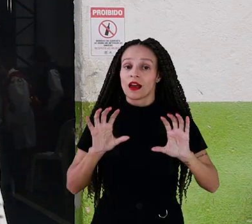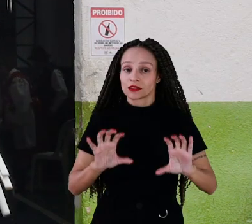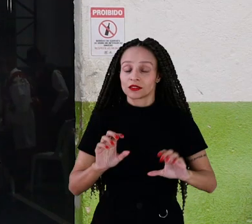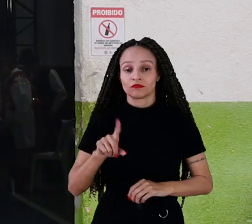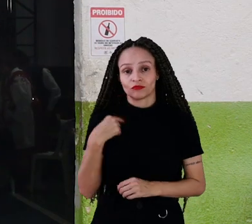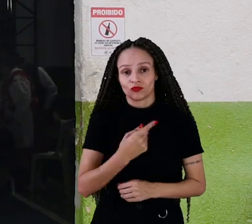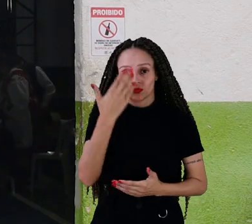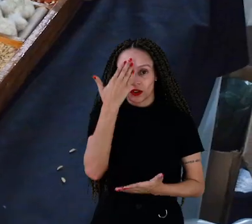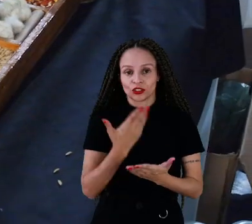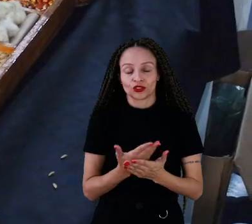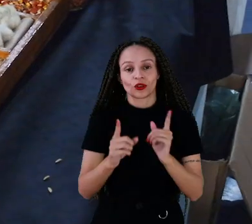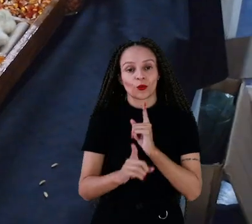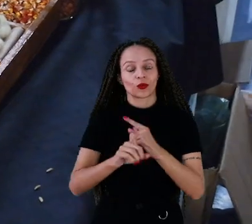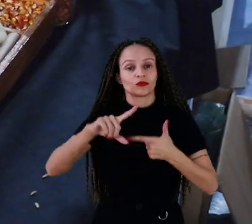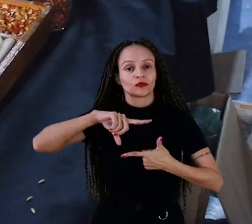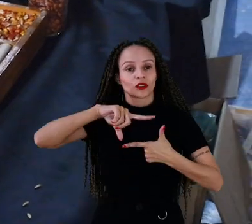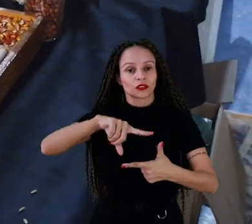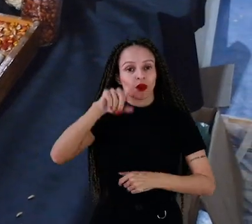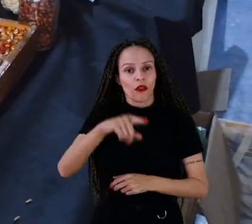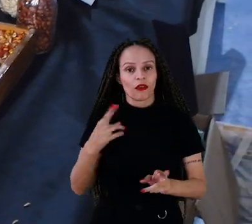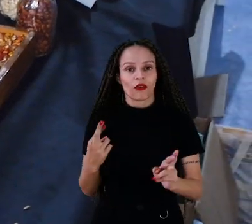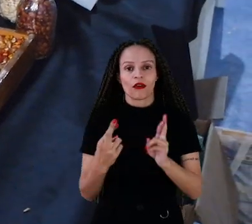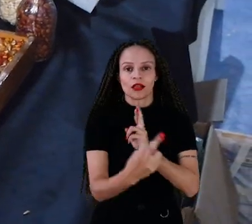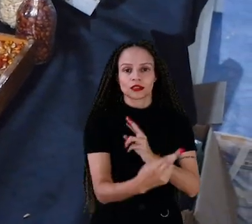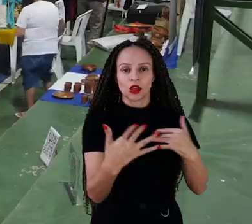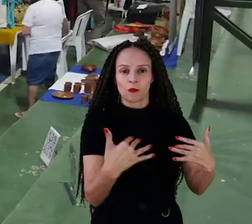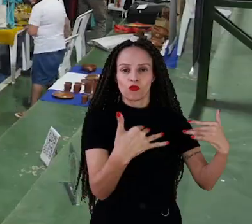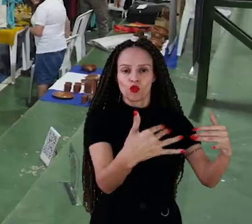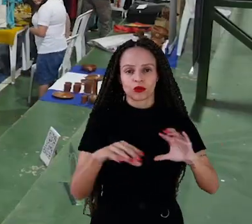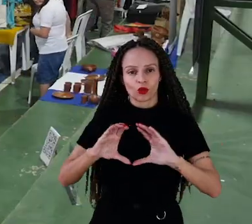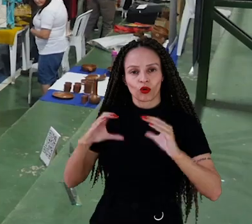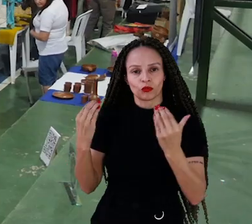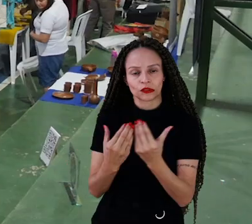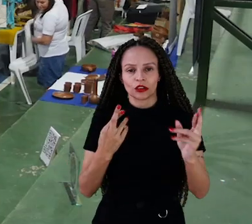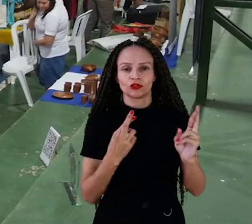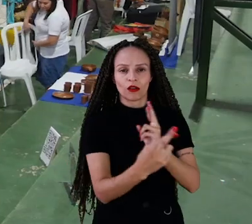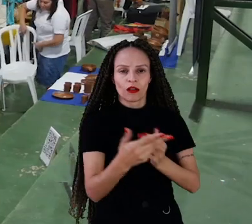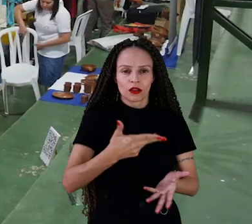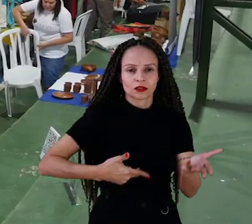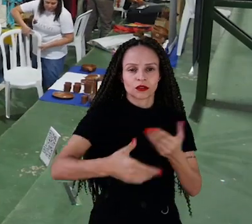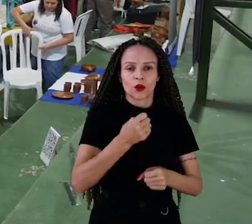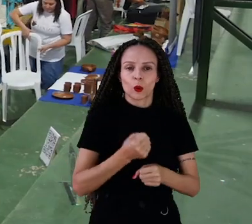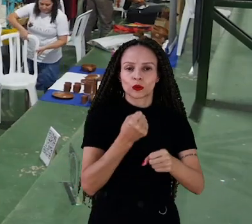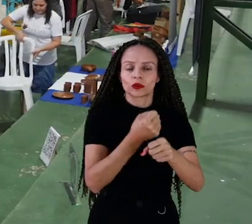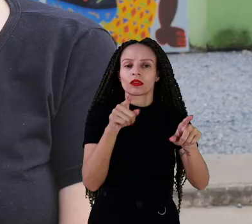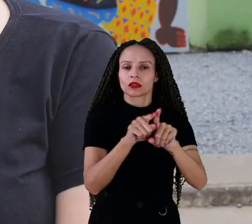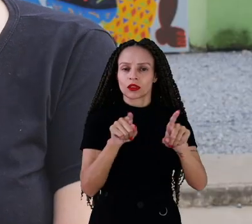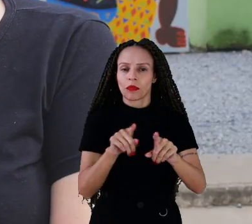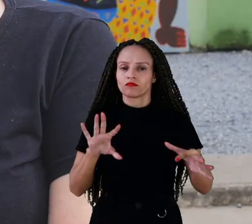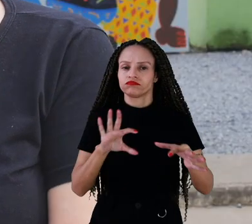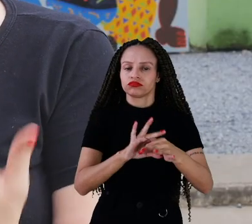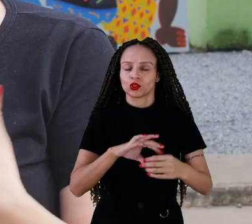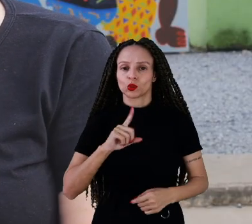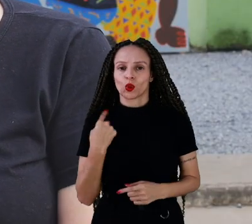E assim como a gente acredita que o Encontro de Tradições é uma relação entre o público e as comunidades, construída também a